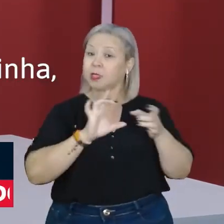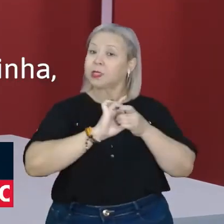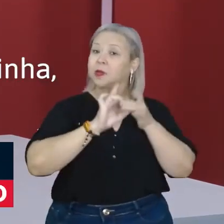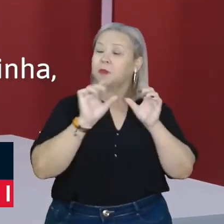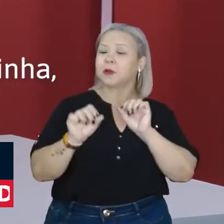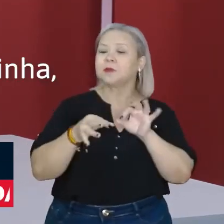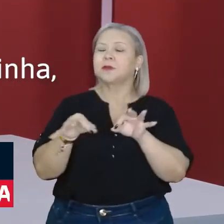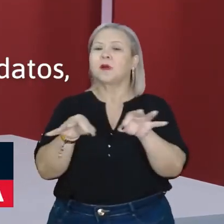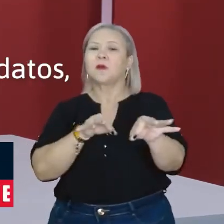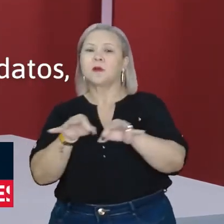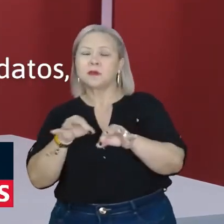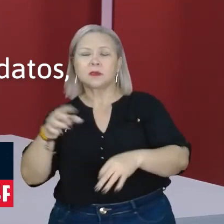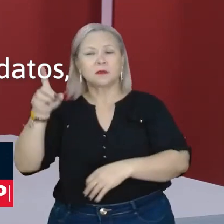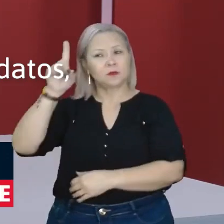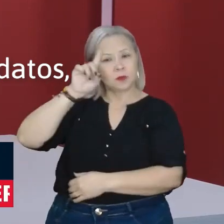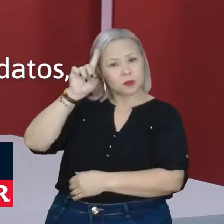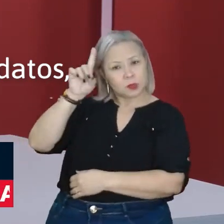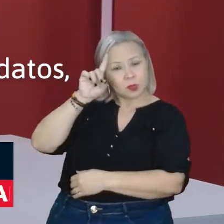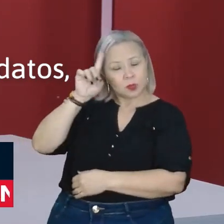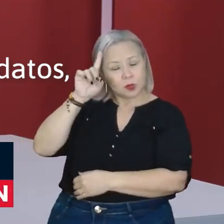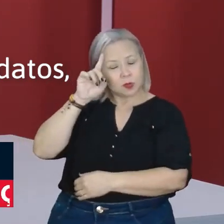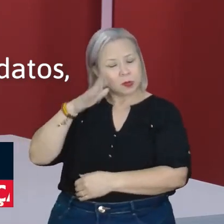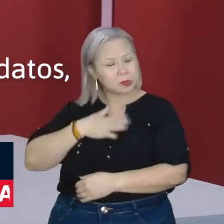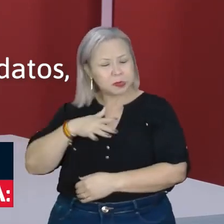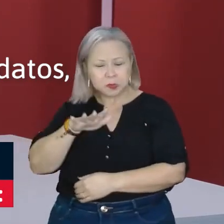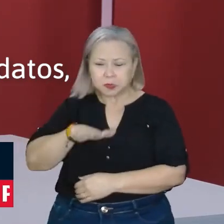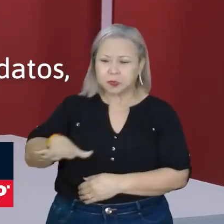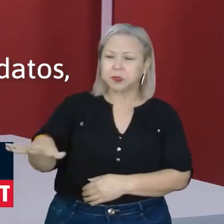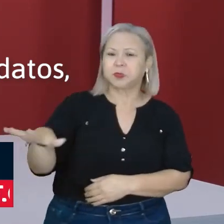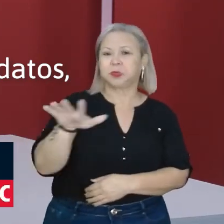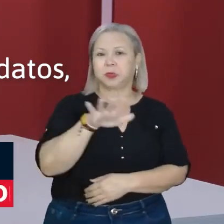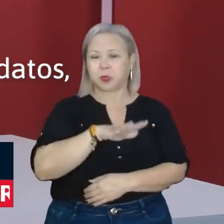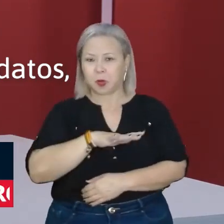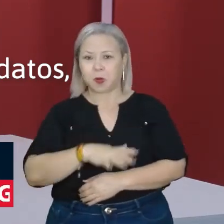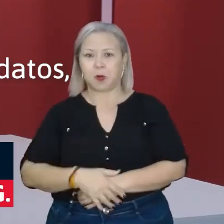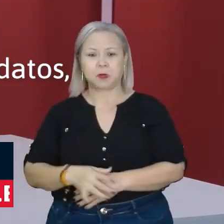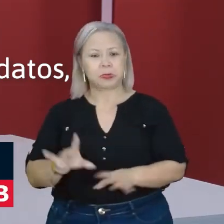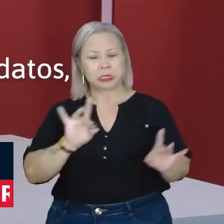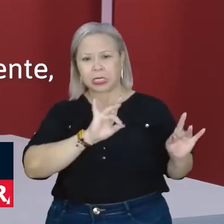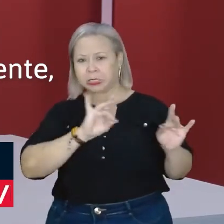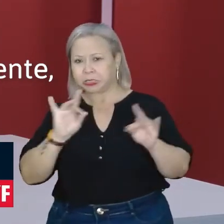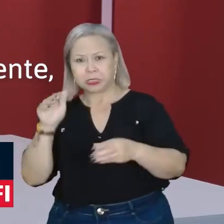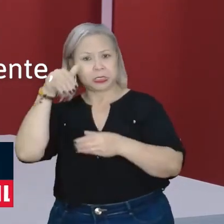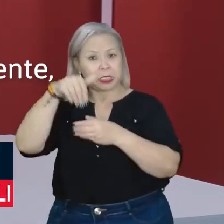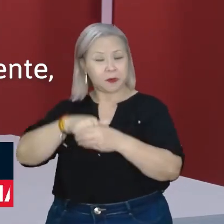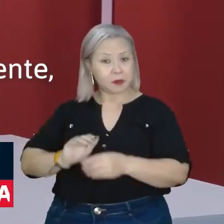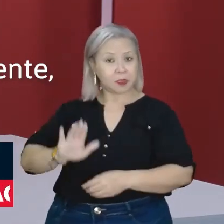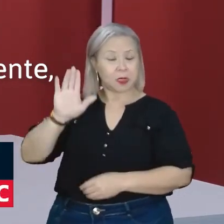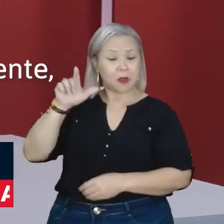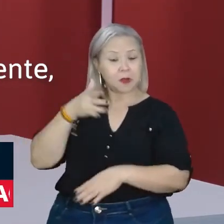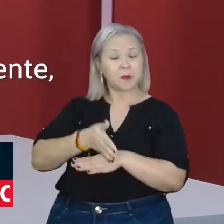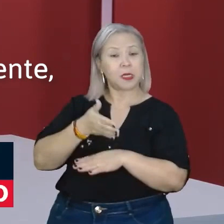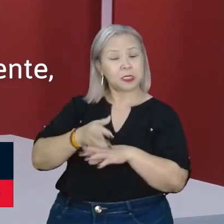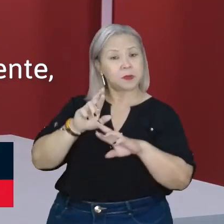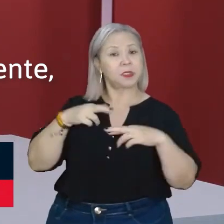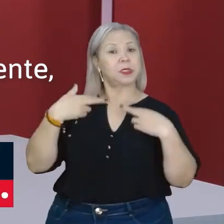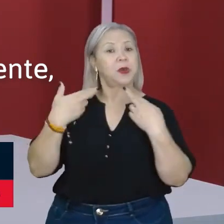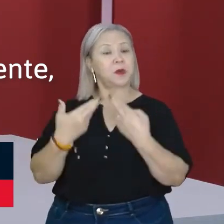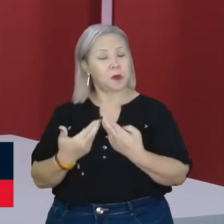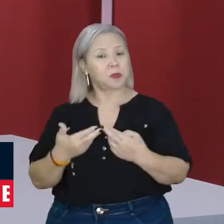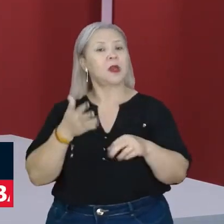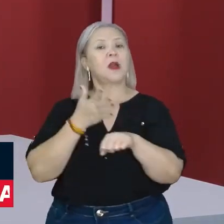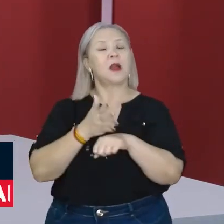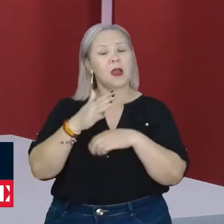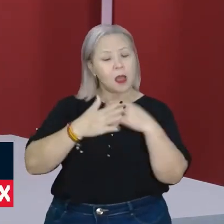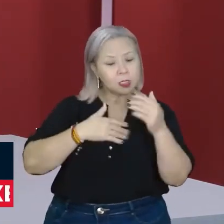construção diária, minha, sua, de quem está assistindo, de quem vota nos candidatos, mas quem participa das reuniões e participa